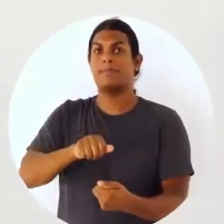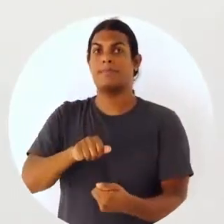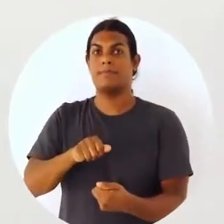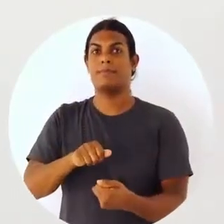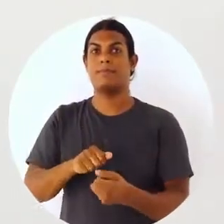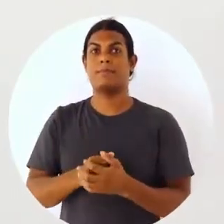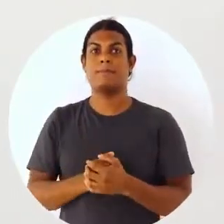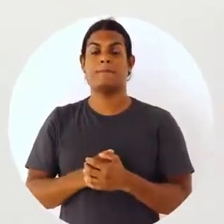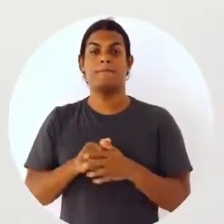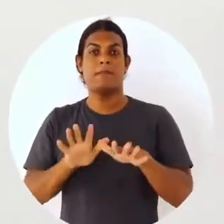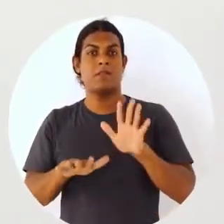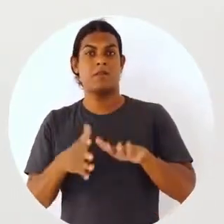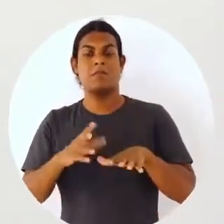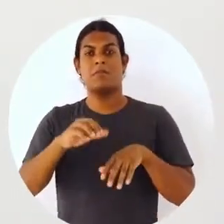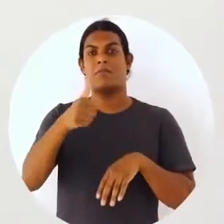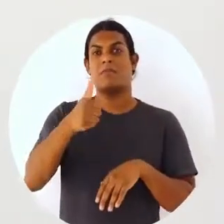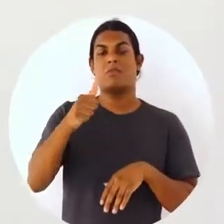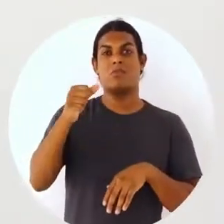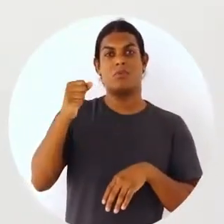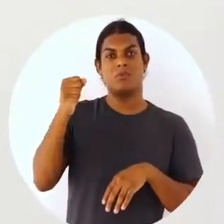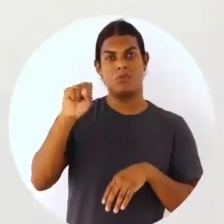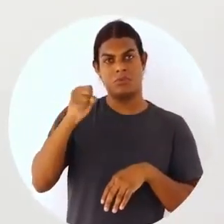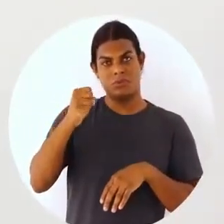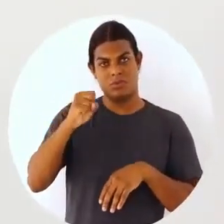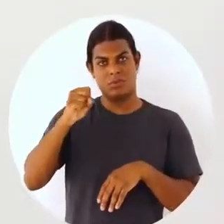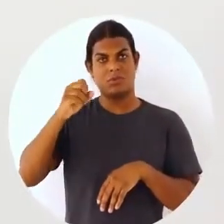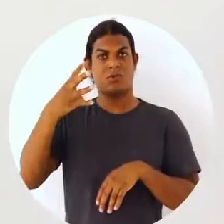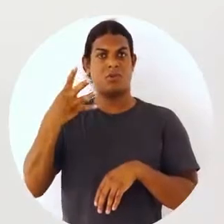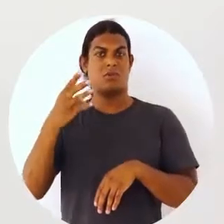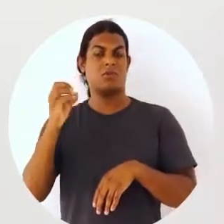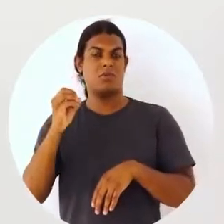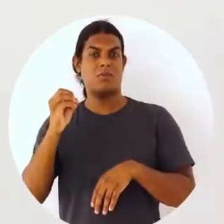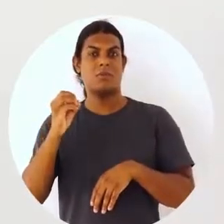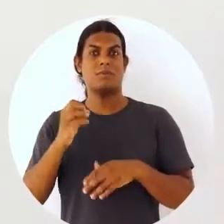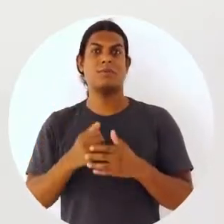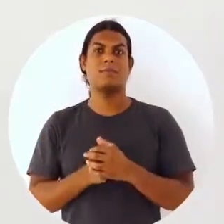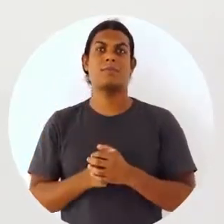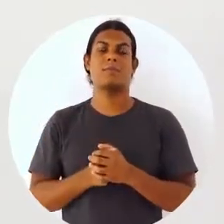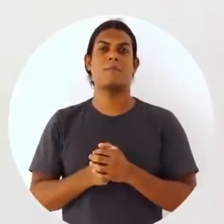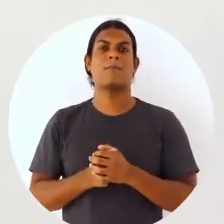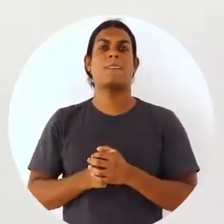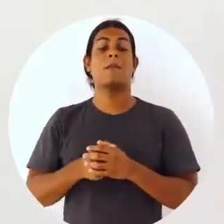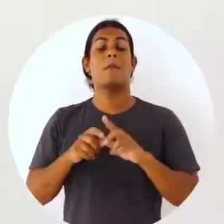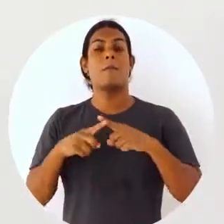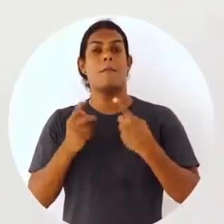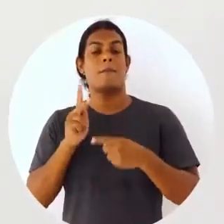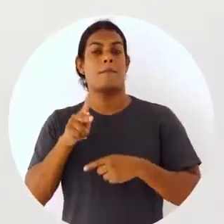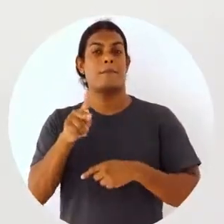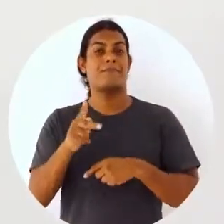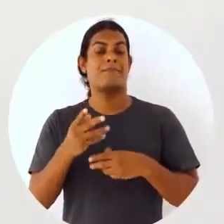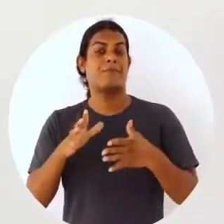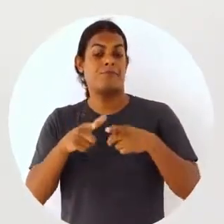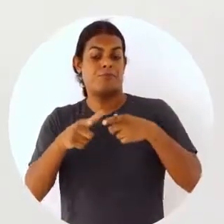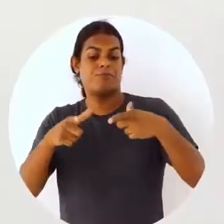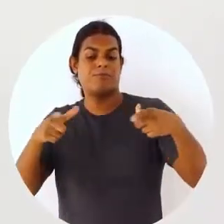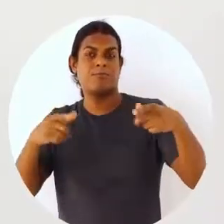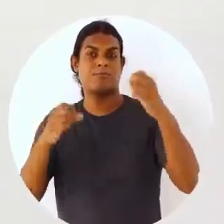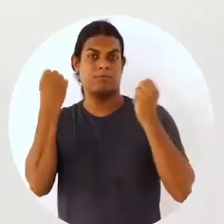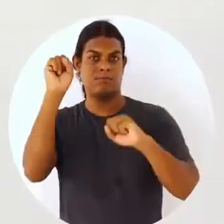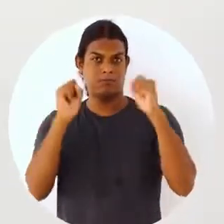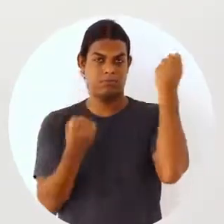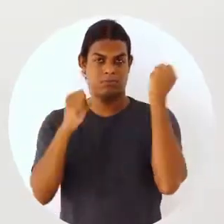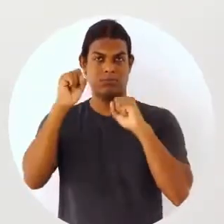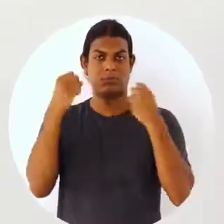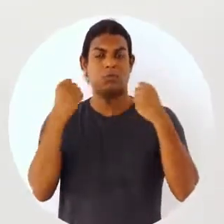compreendido entre 1840 e 1873. Todavia, na contramão desse crescimento das fábricas, a qual podemos